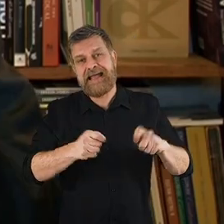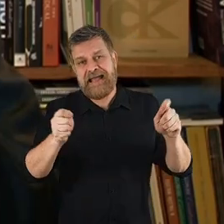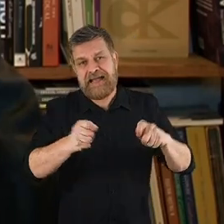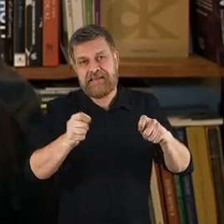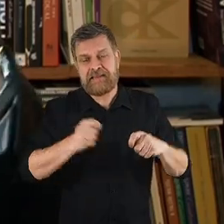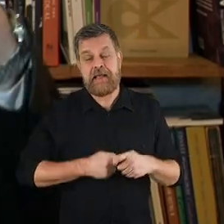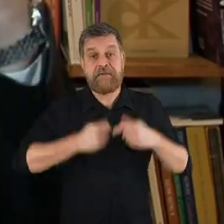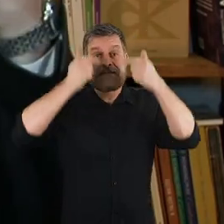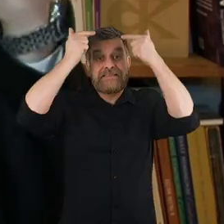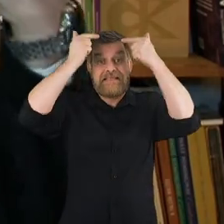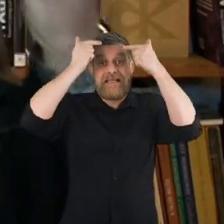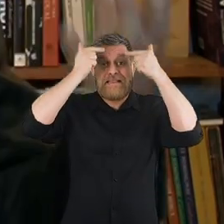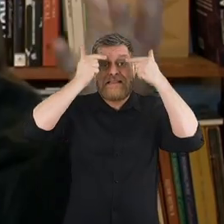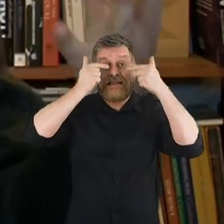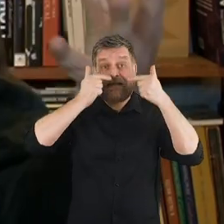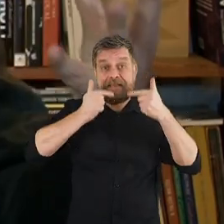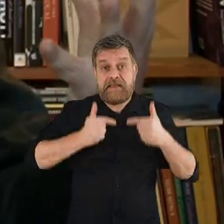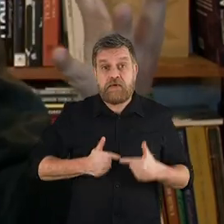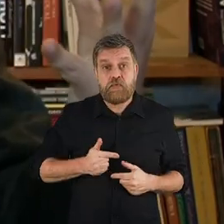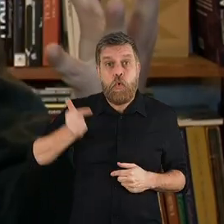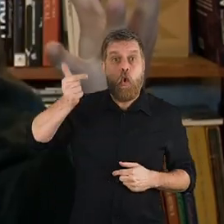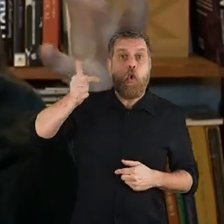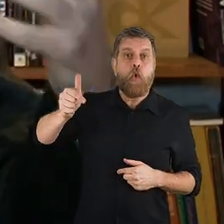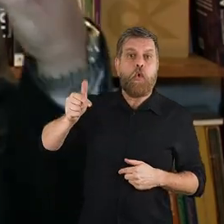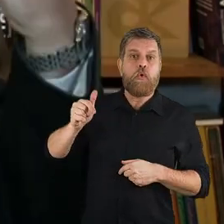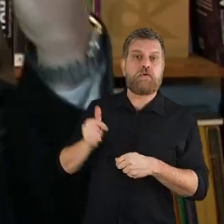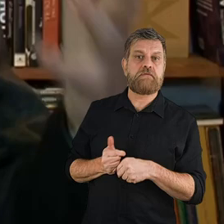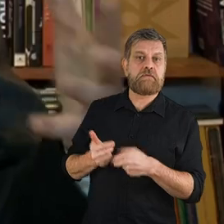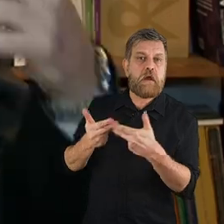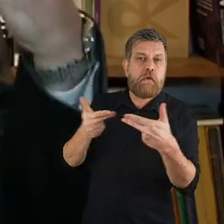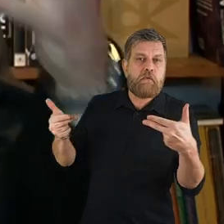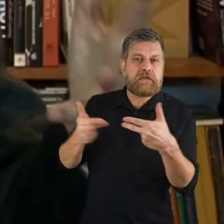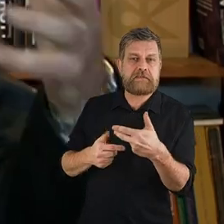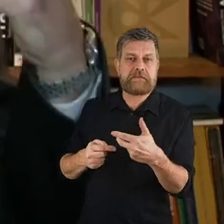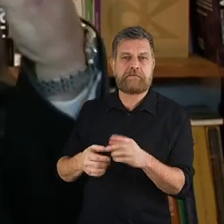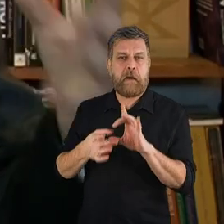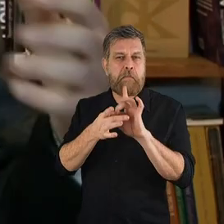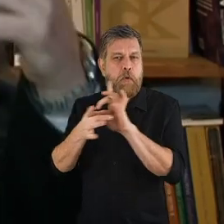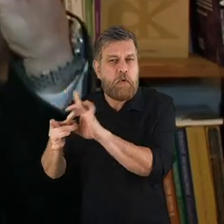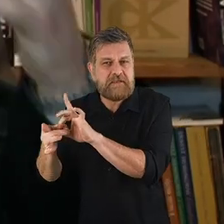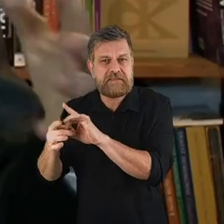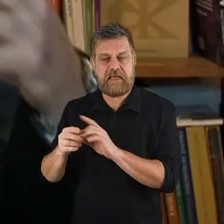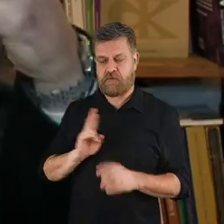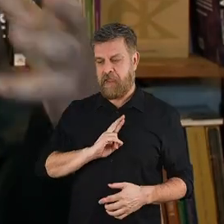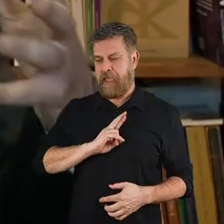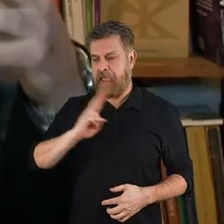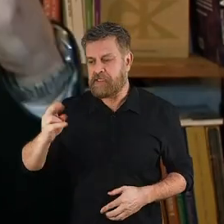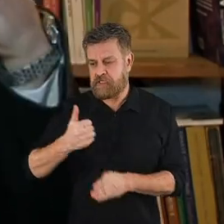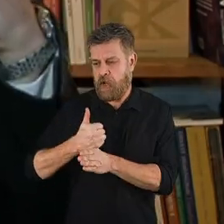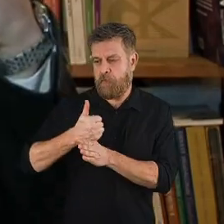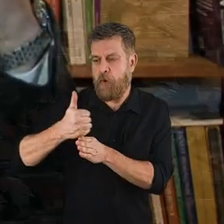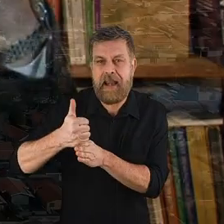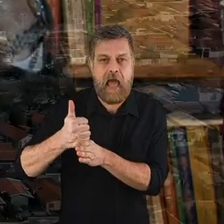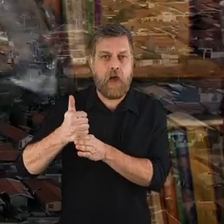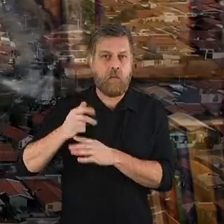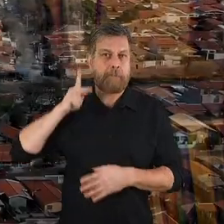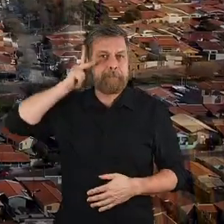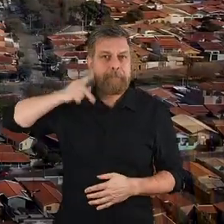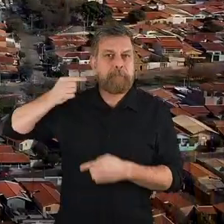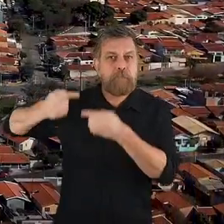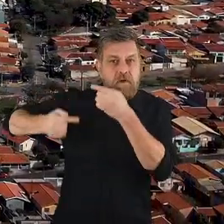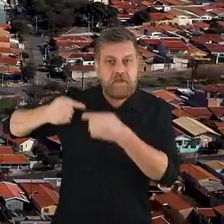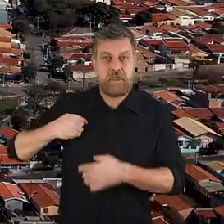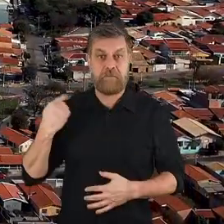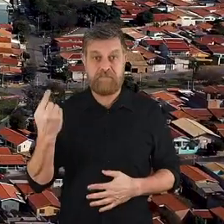suficientemente neutro quanto a outras formas de concepções ideológicas, religiosas, morais e políticas, para que